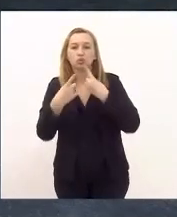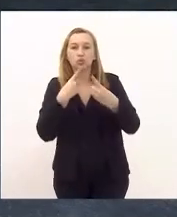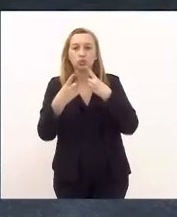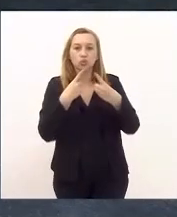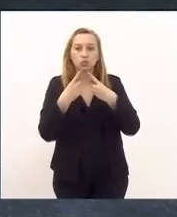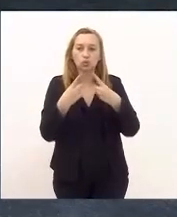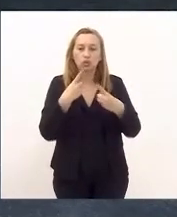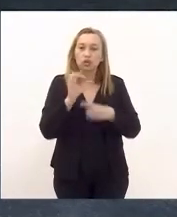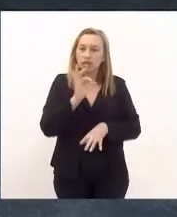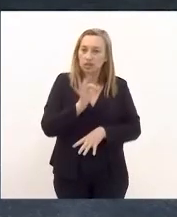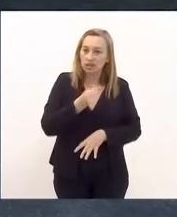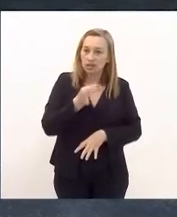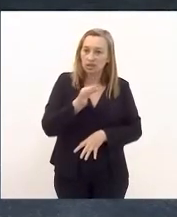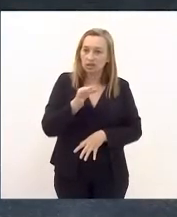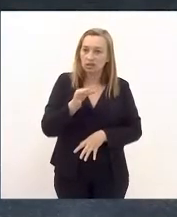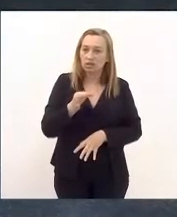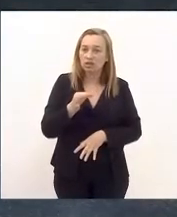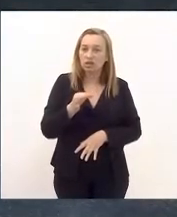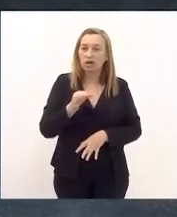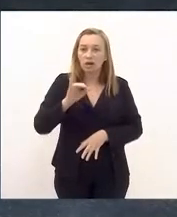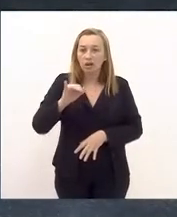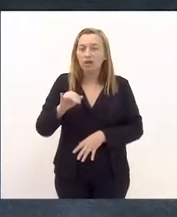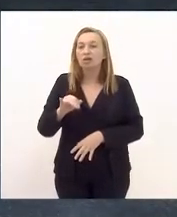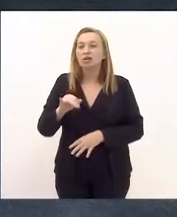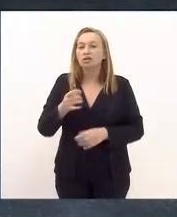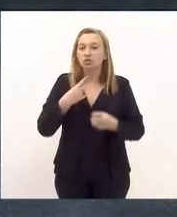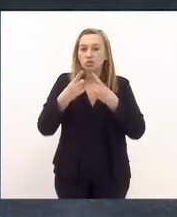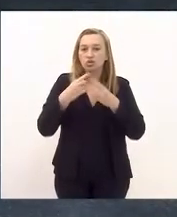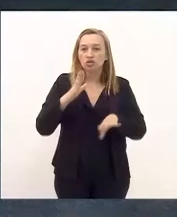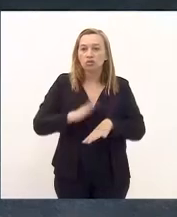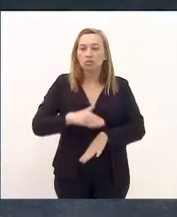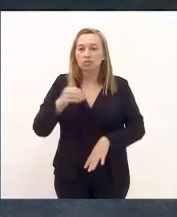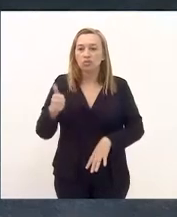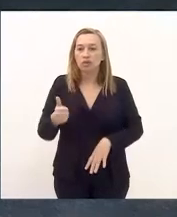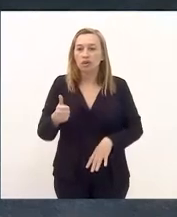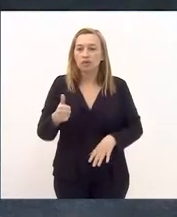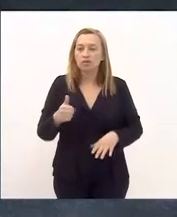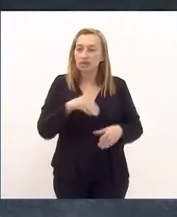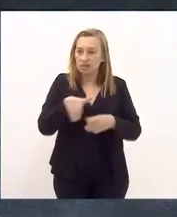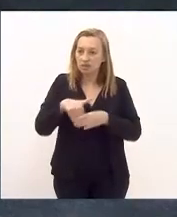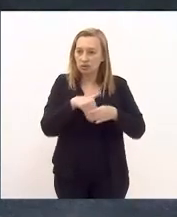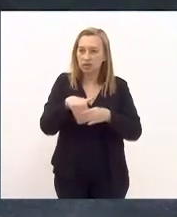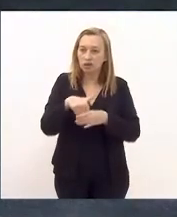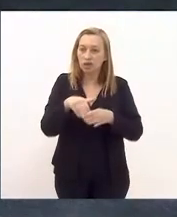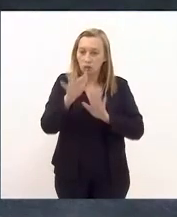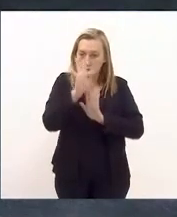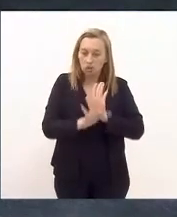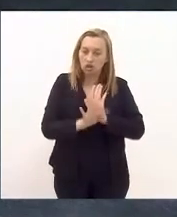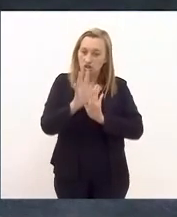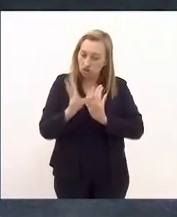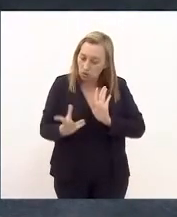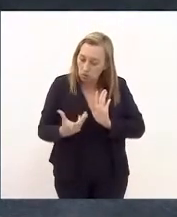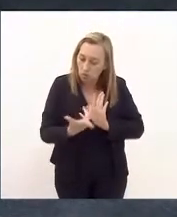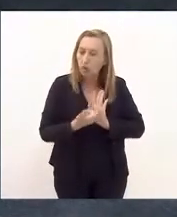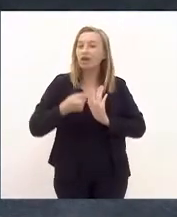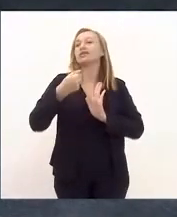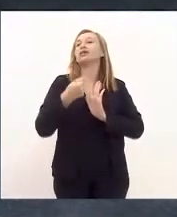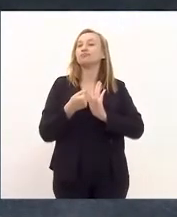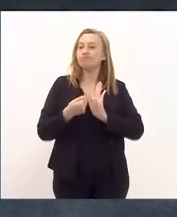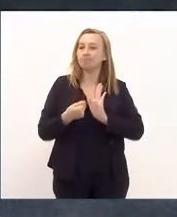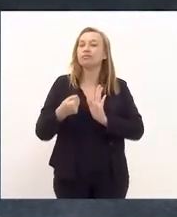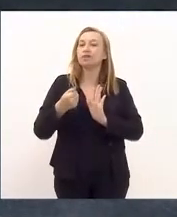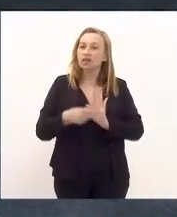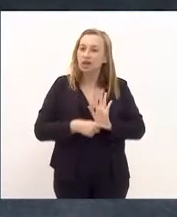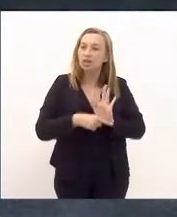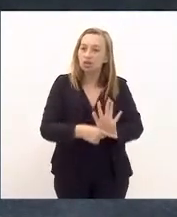tentar, sem dúvida alguma, tirar o máximo proveito do debate para que a matéria seja votada com um texto adequado e que